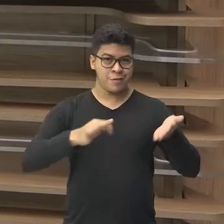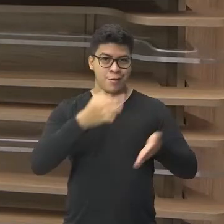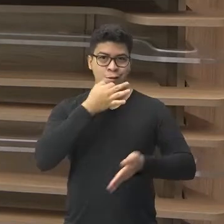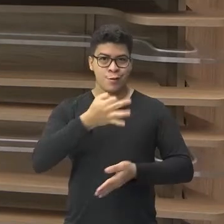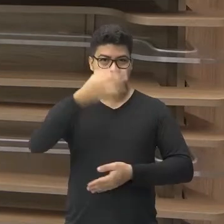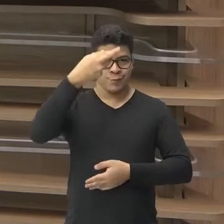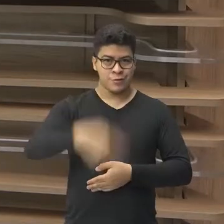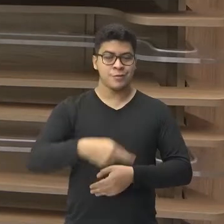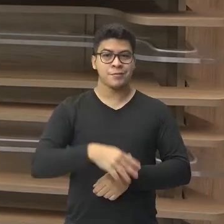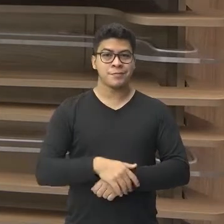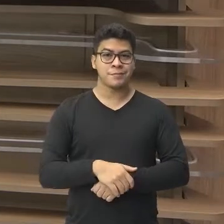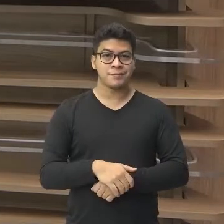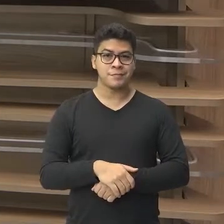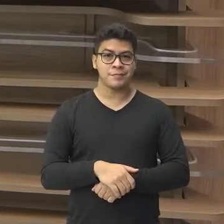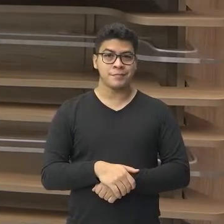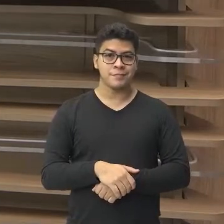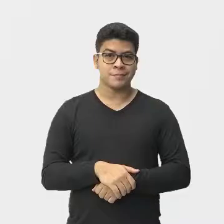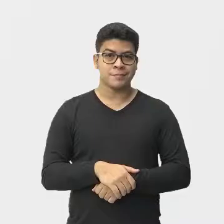gabarito. Até lá!